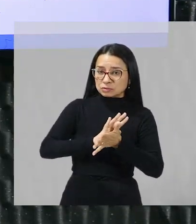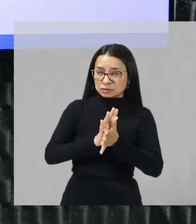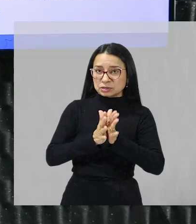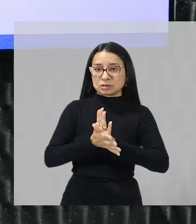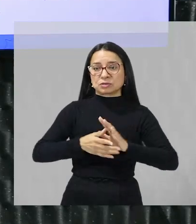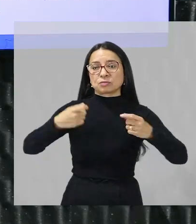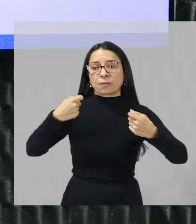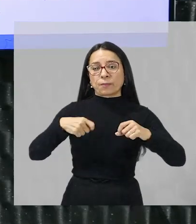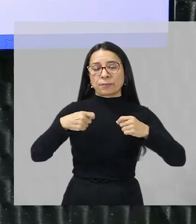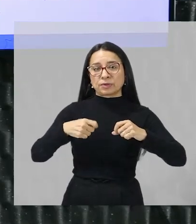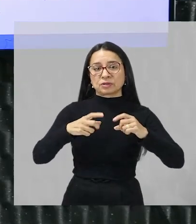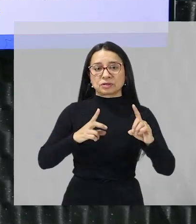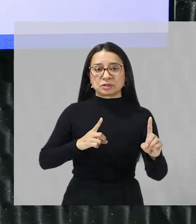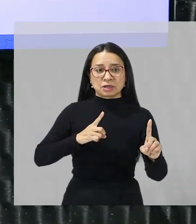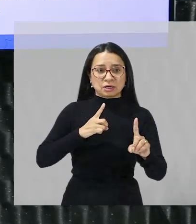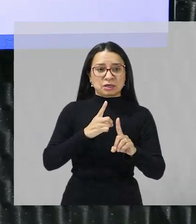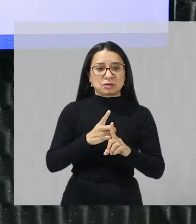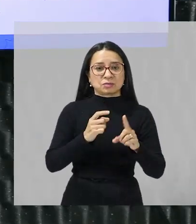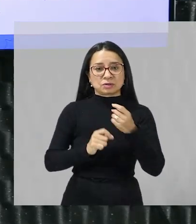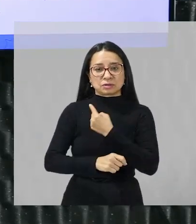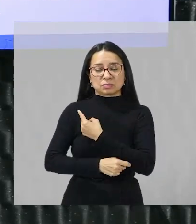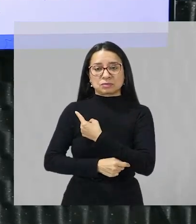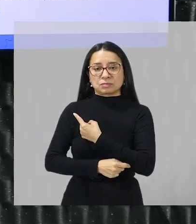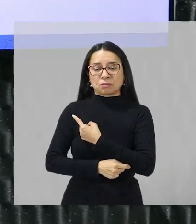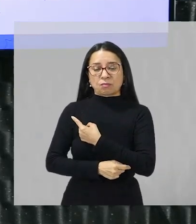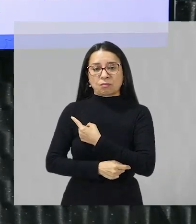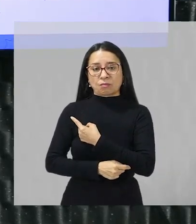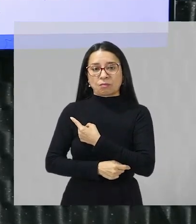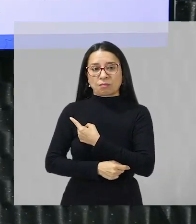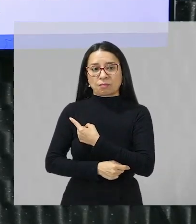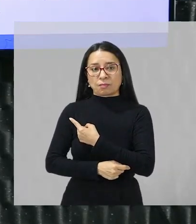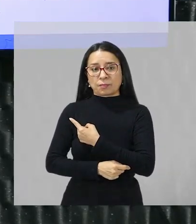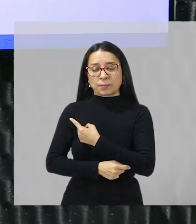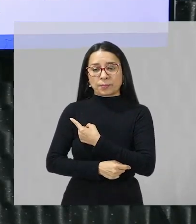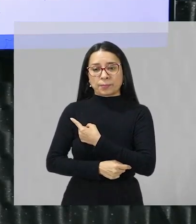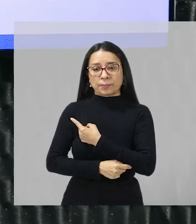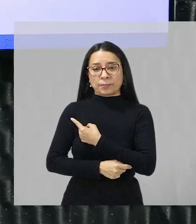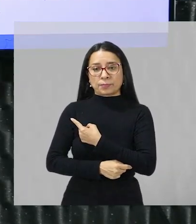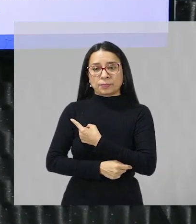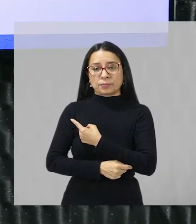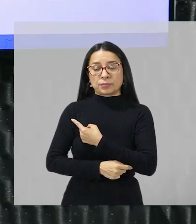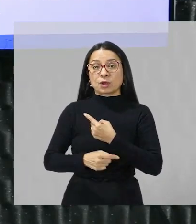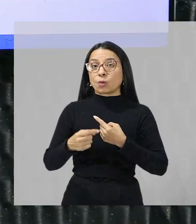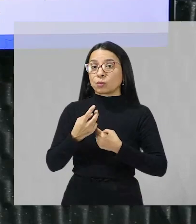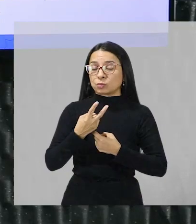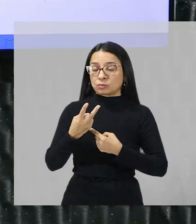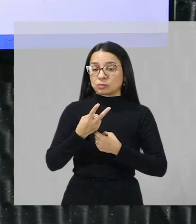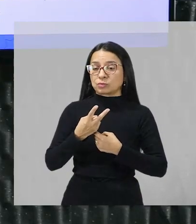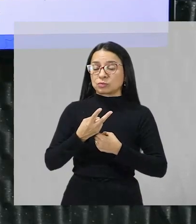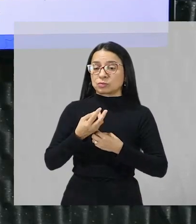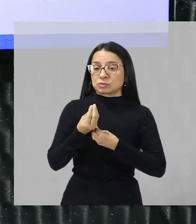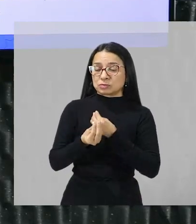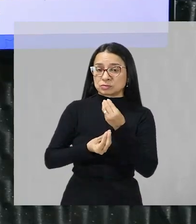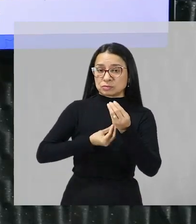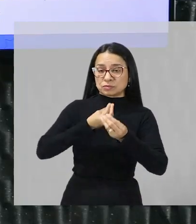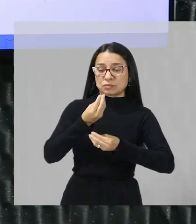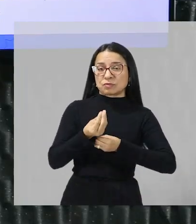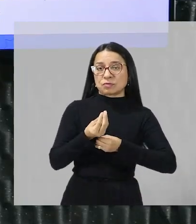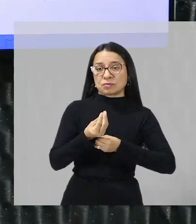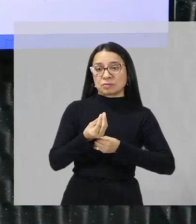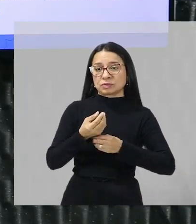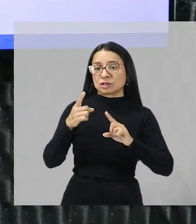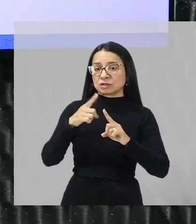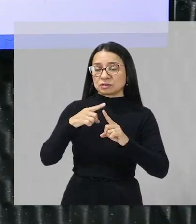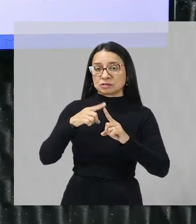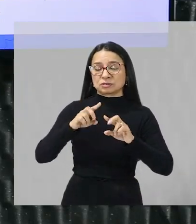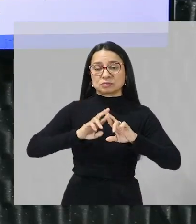e outras como do universo feminino. Por exemplo, as roupas, né? A forma da gente se vestir. As mulheres utilizam algumas